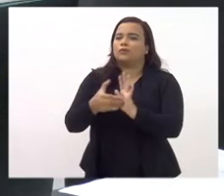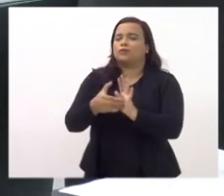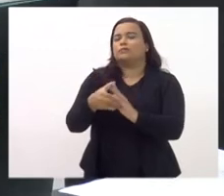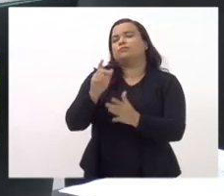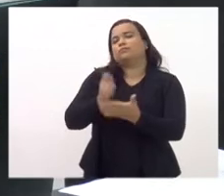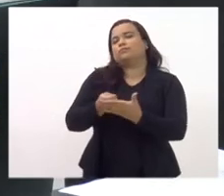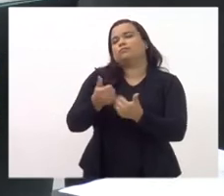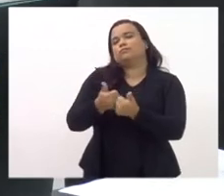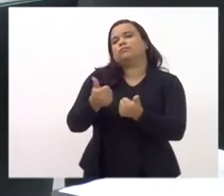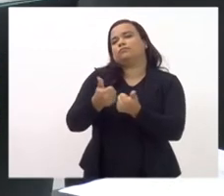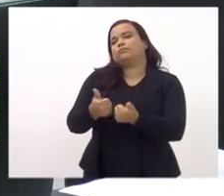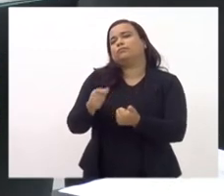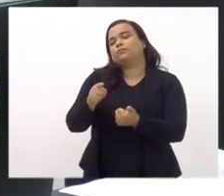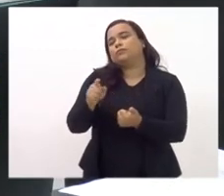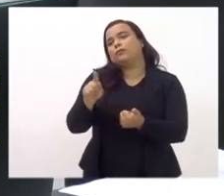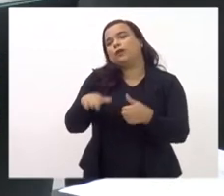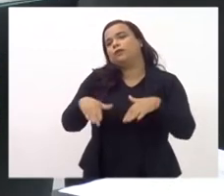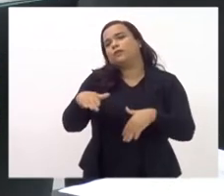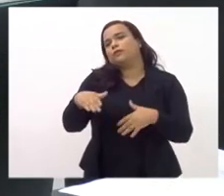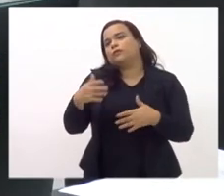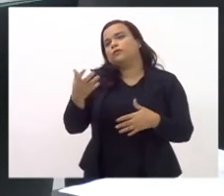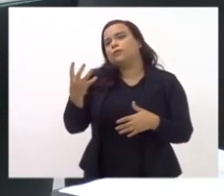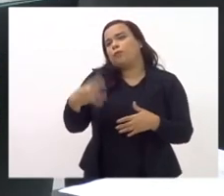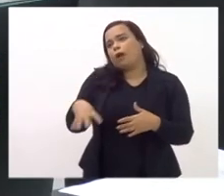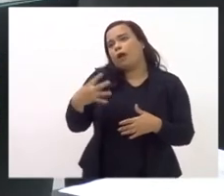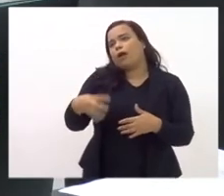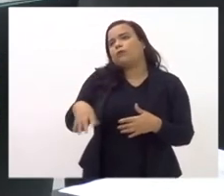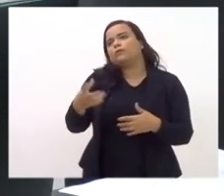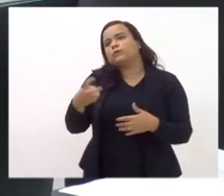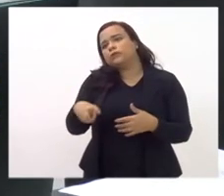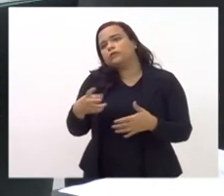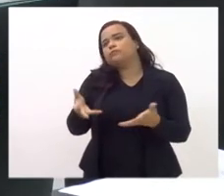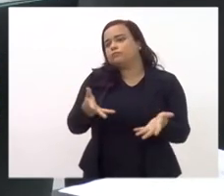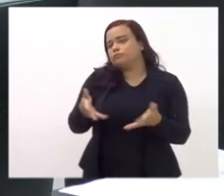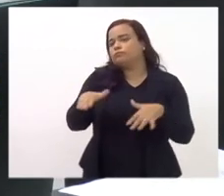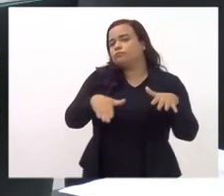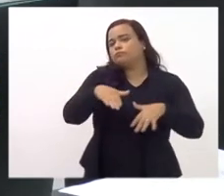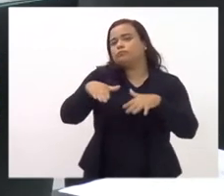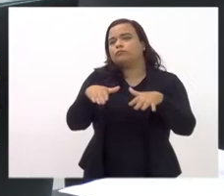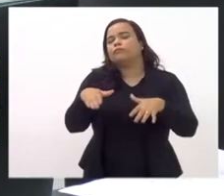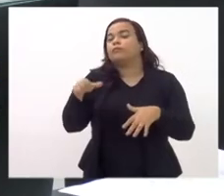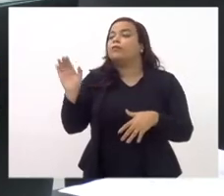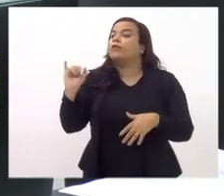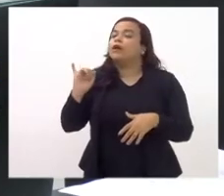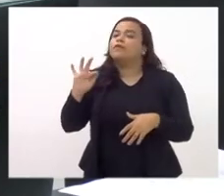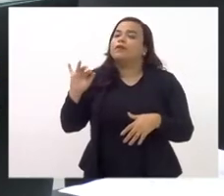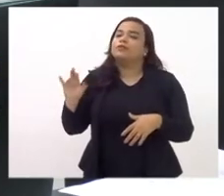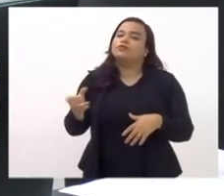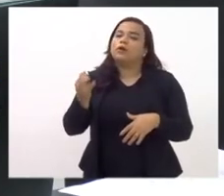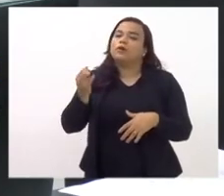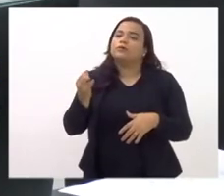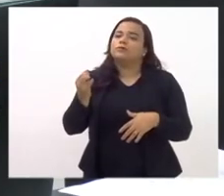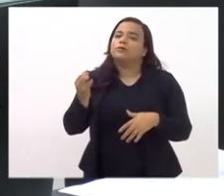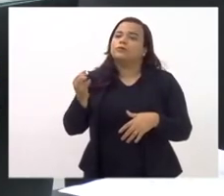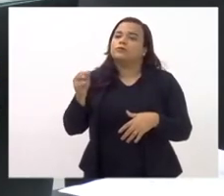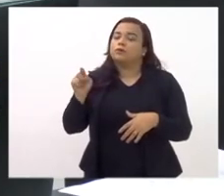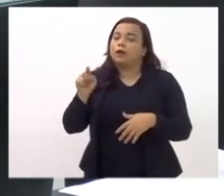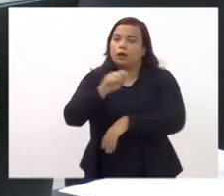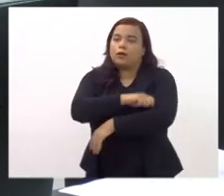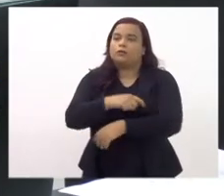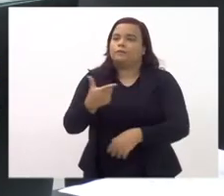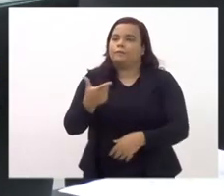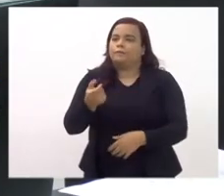estudante. Então, muitas vezes, um estudante que é o IFRJ custeia a passagem, vai gastar R$ 20 por